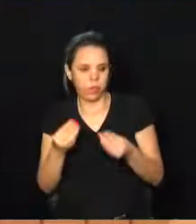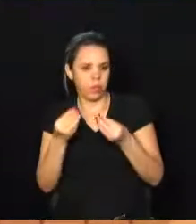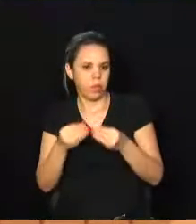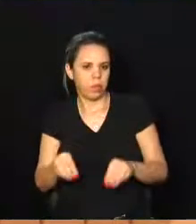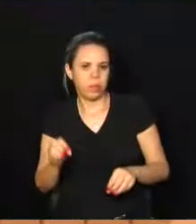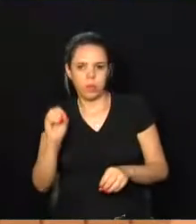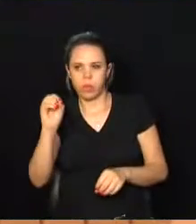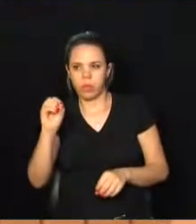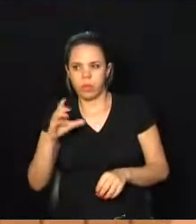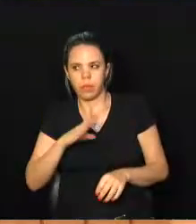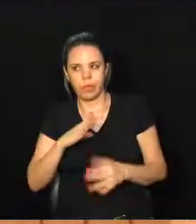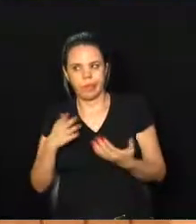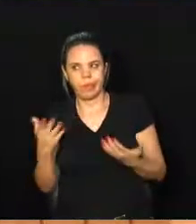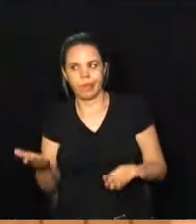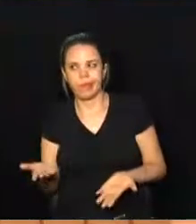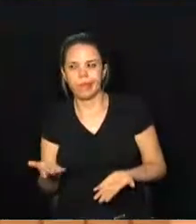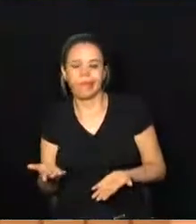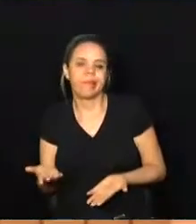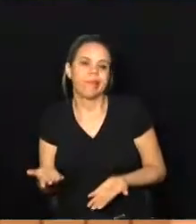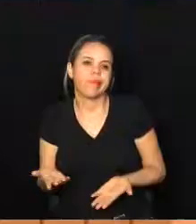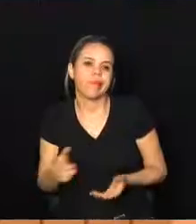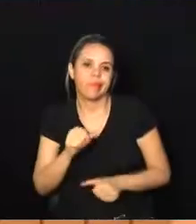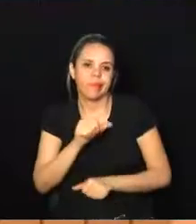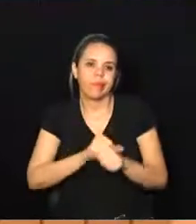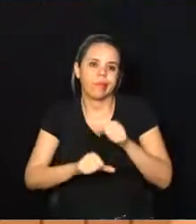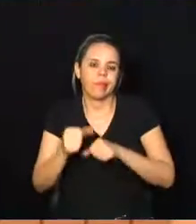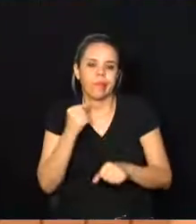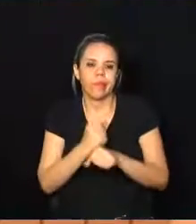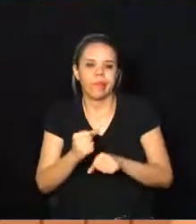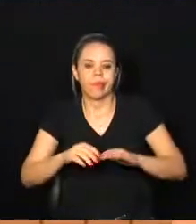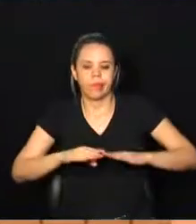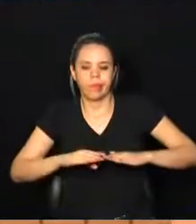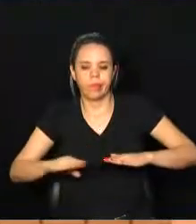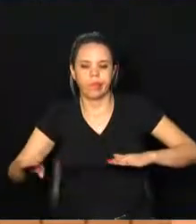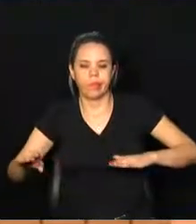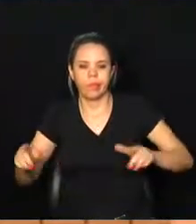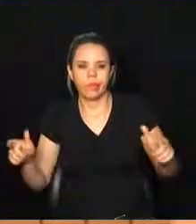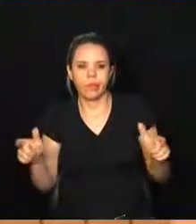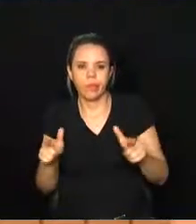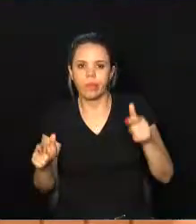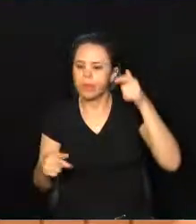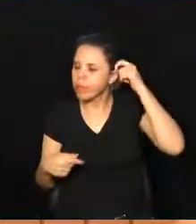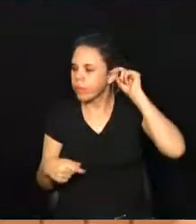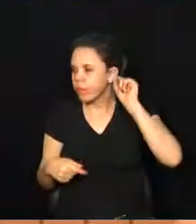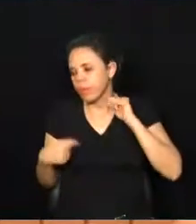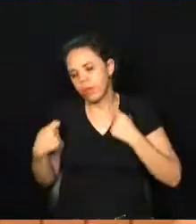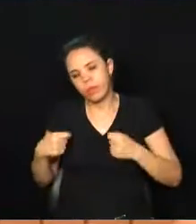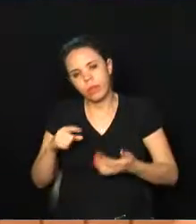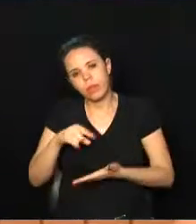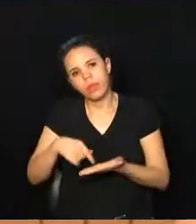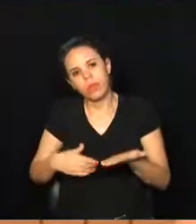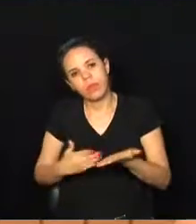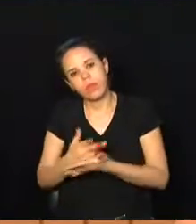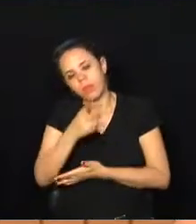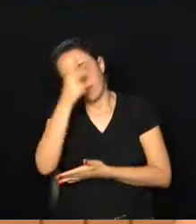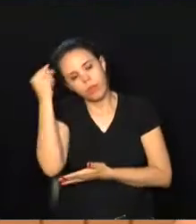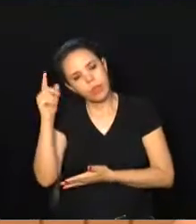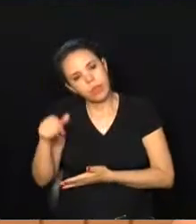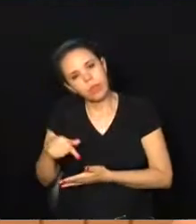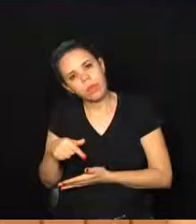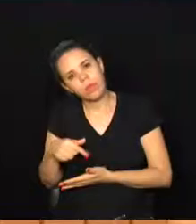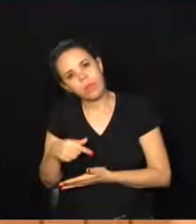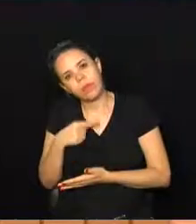para a cidade, né? Ou seja, eu vou trocar investimento de um cubículo, e eu preciso de uma aprovação da prefeitura, que já é